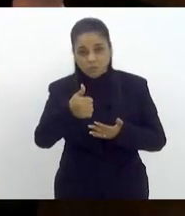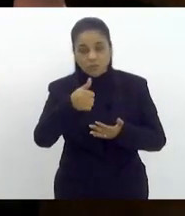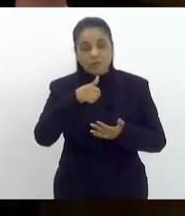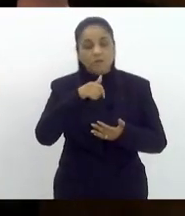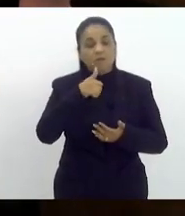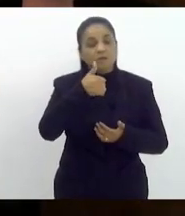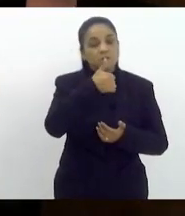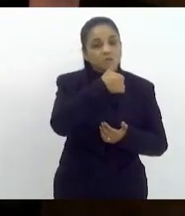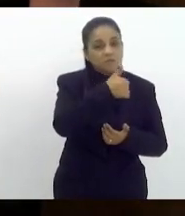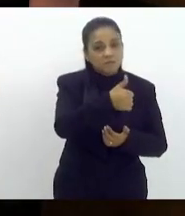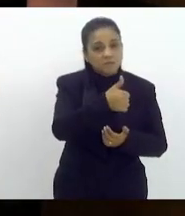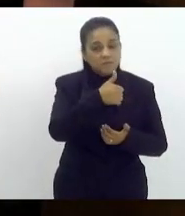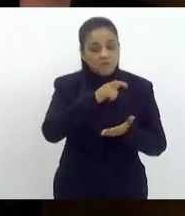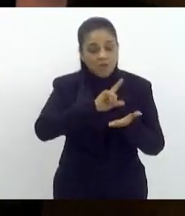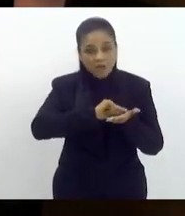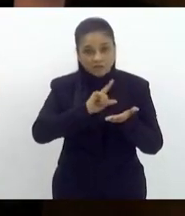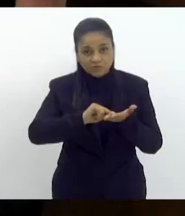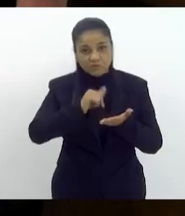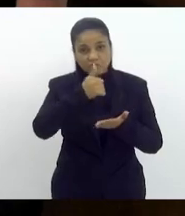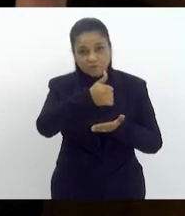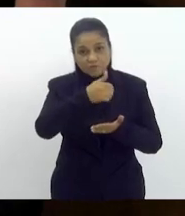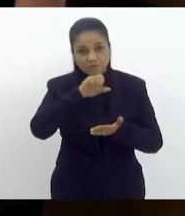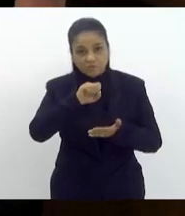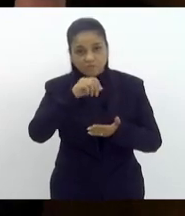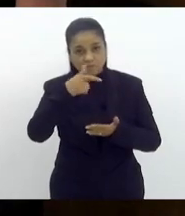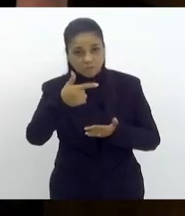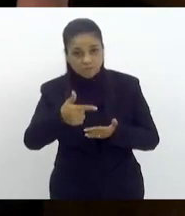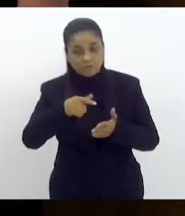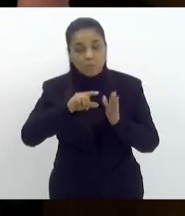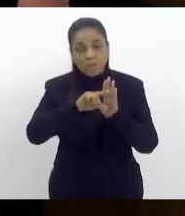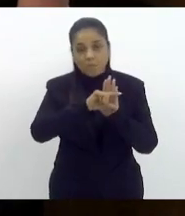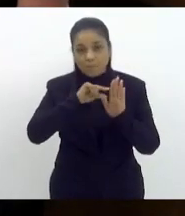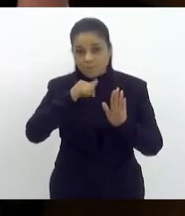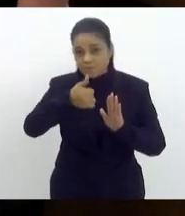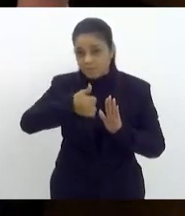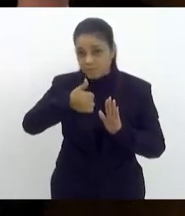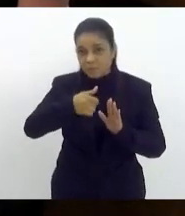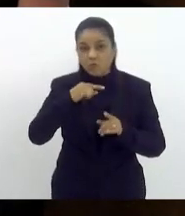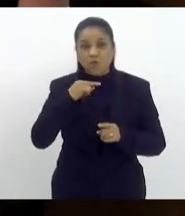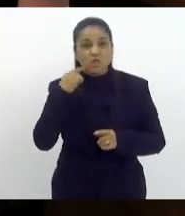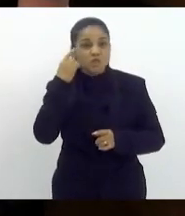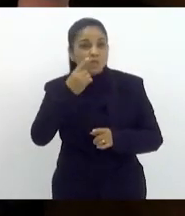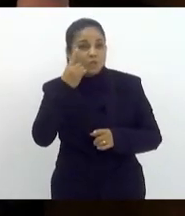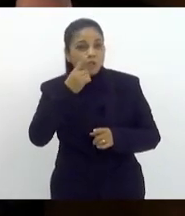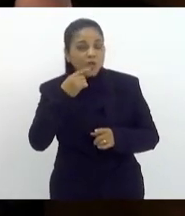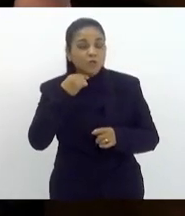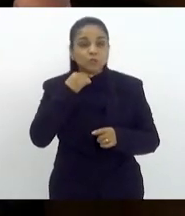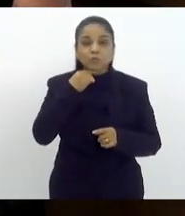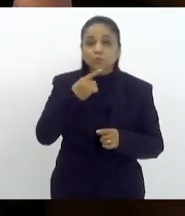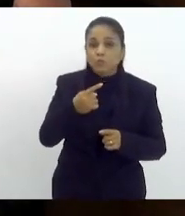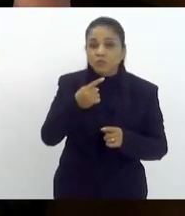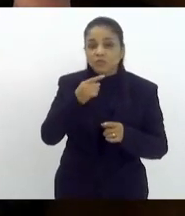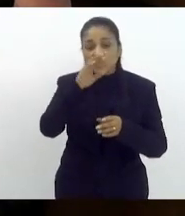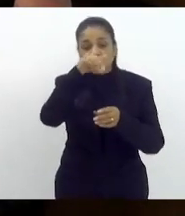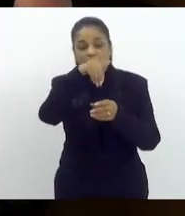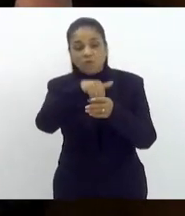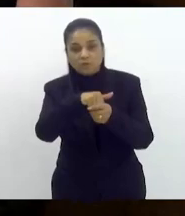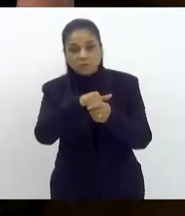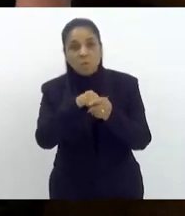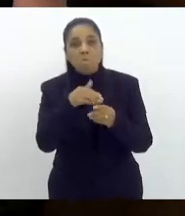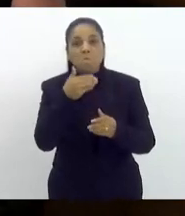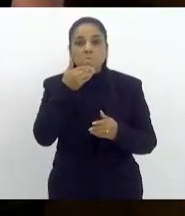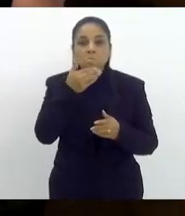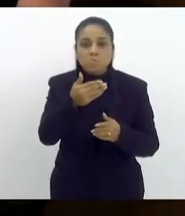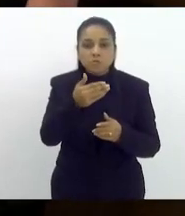parágrafo primeiro que dispõe que o deputado que tiver dúvida da votação da votação pode